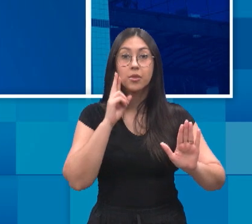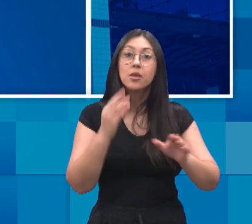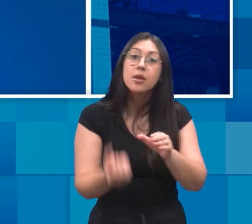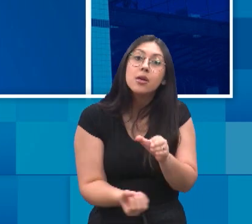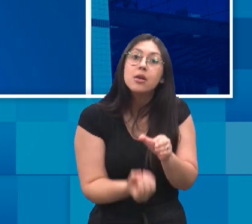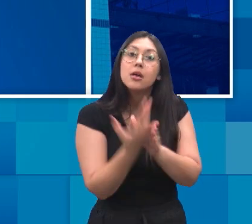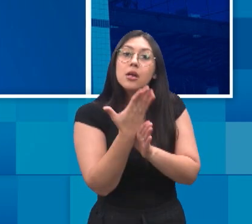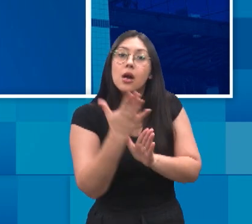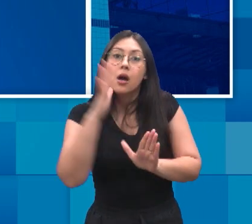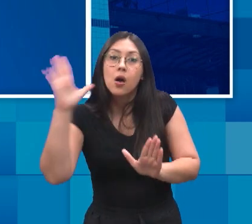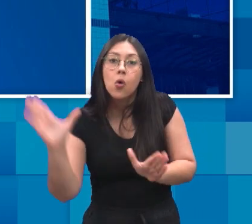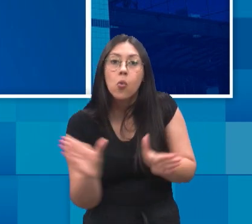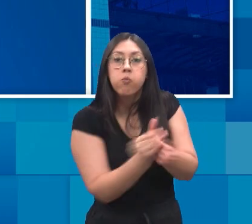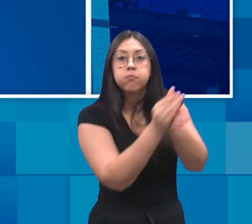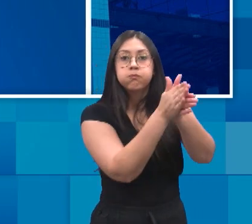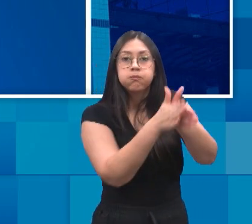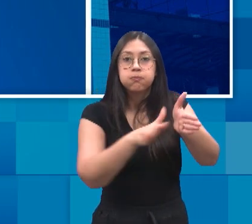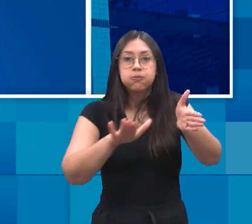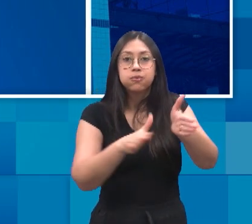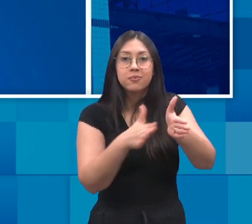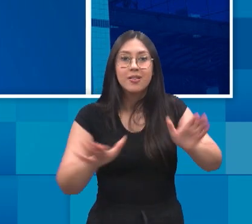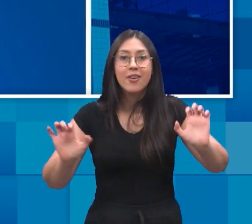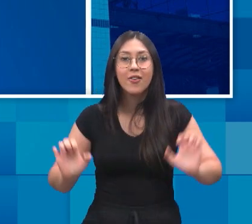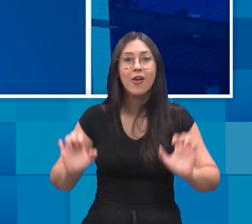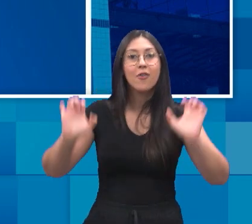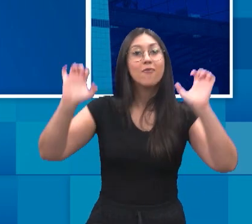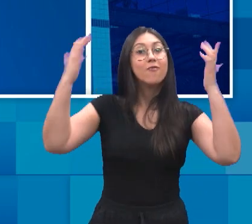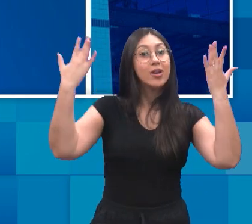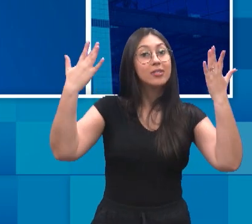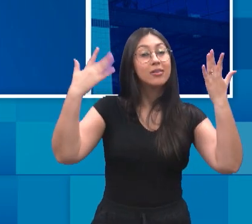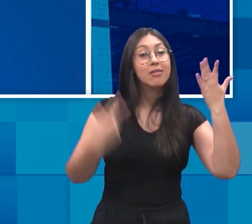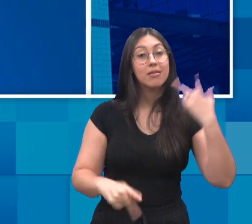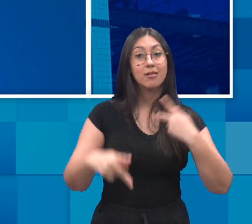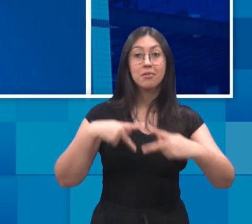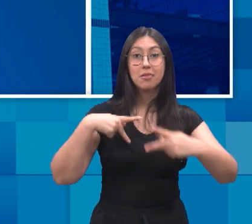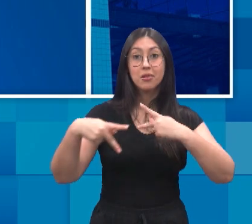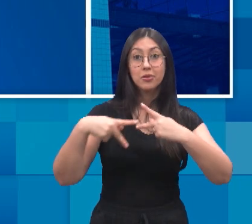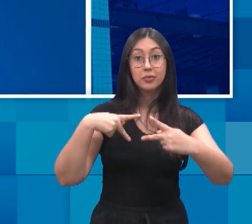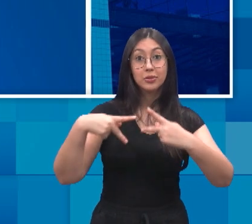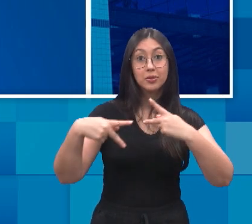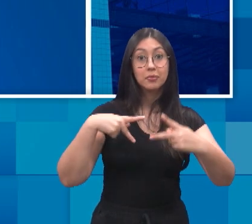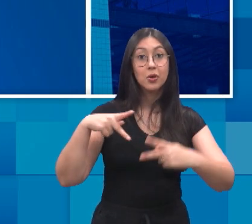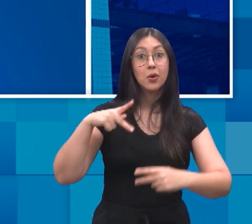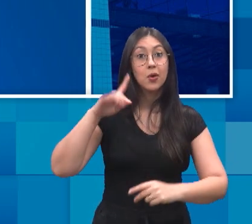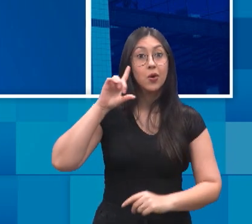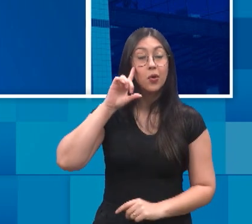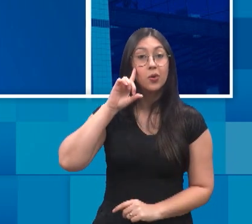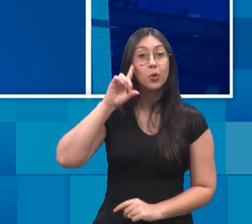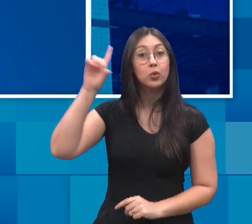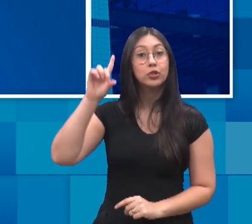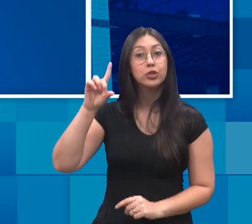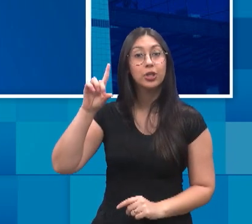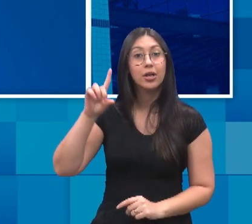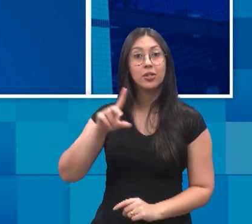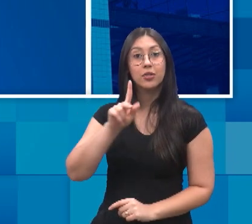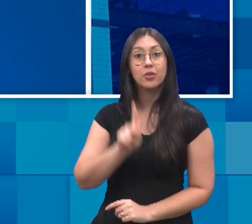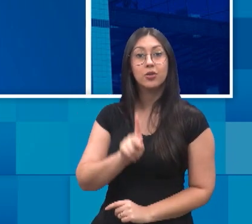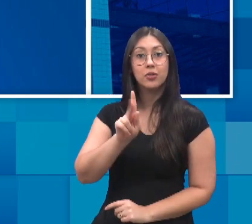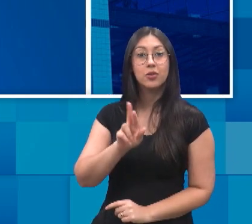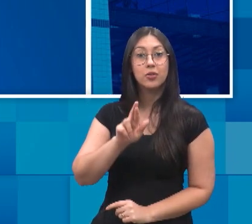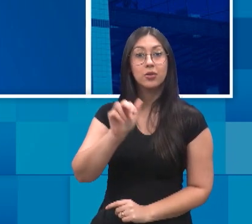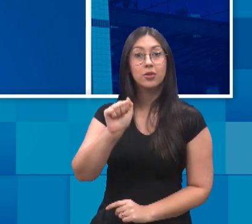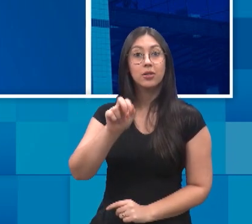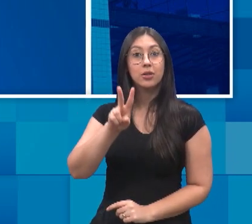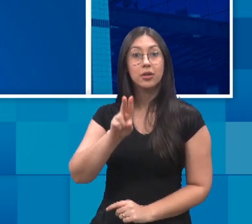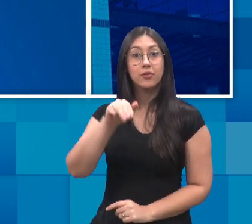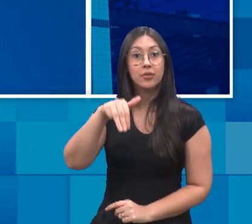inclui no calendário oficial de festas e comemorações do município de São José dos Campos o dia do Krav Maga,